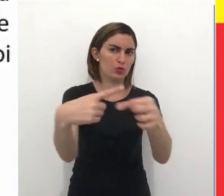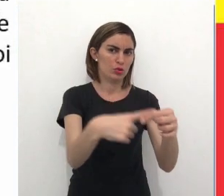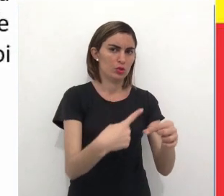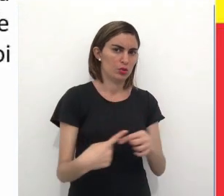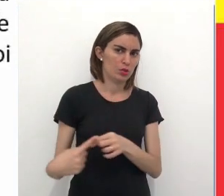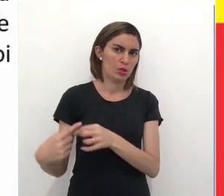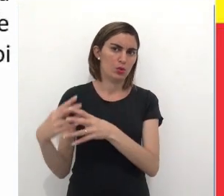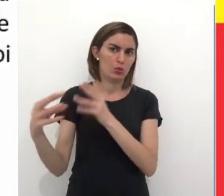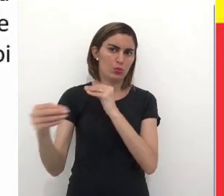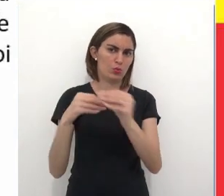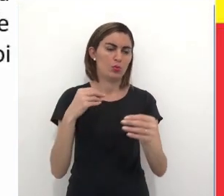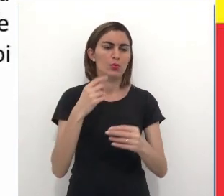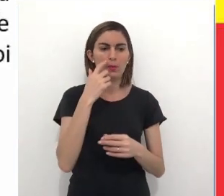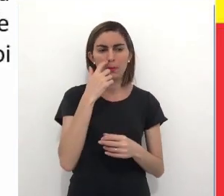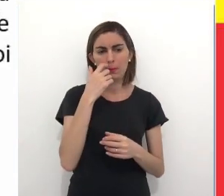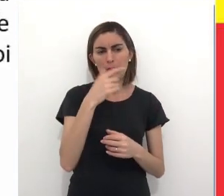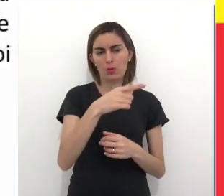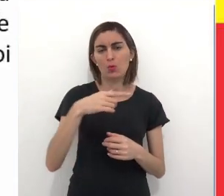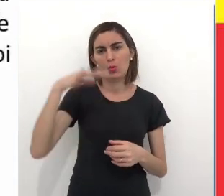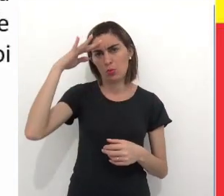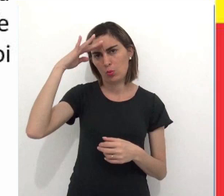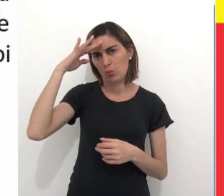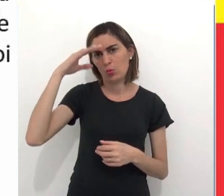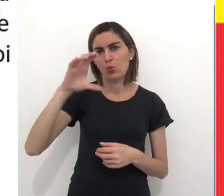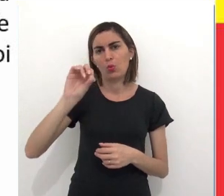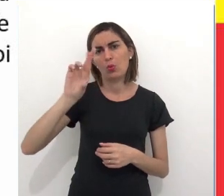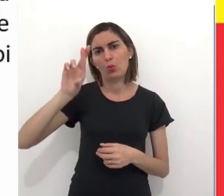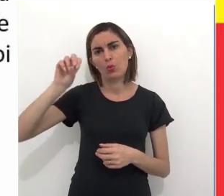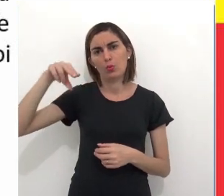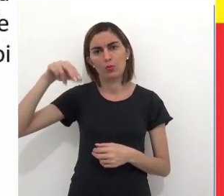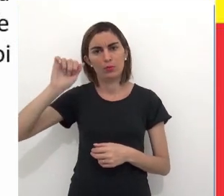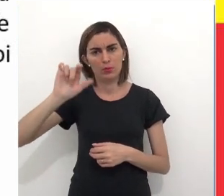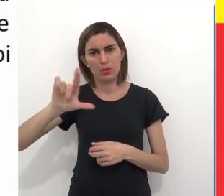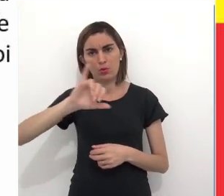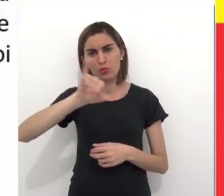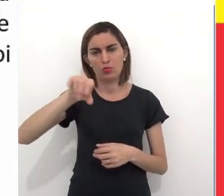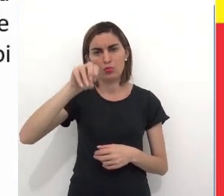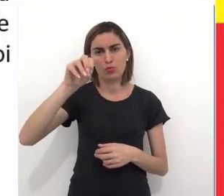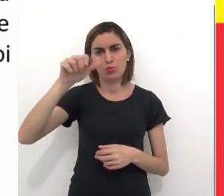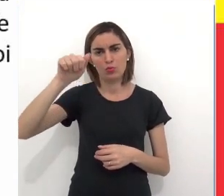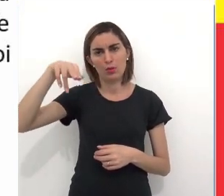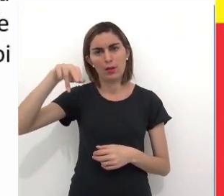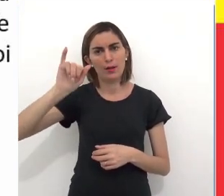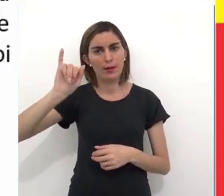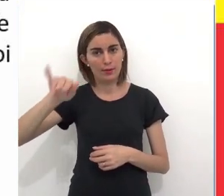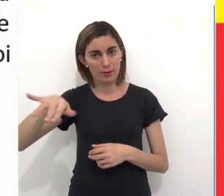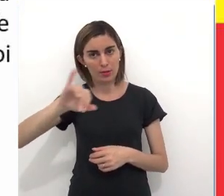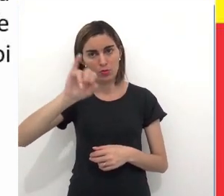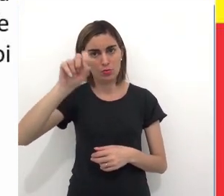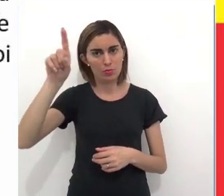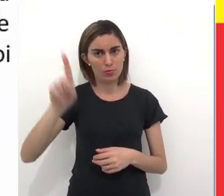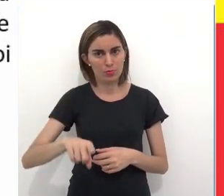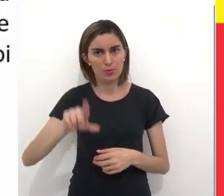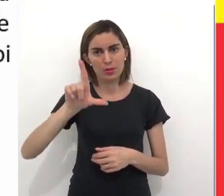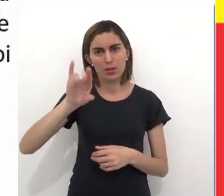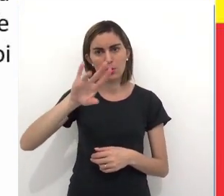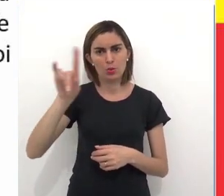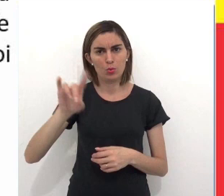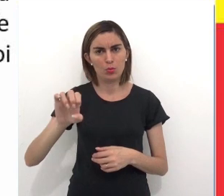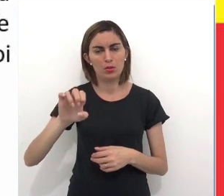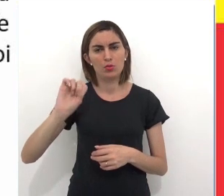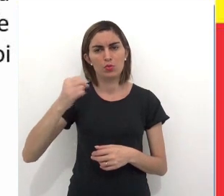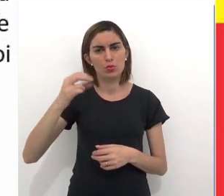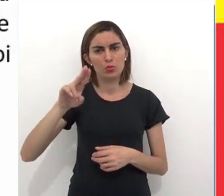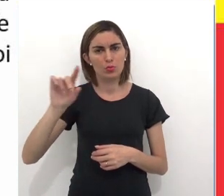interior. As forças legalistas, sob o comando do coronel Joaquim José Luiz